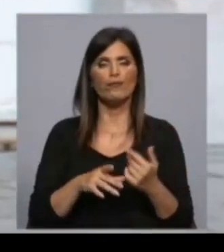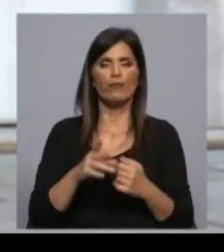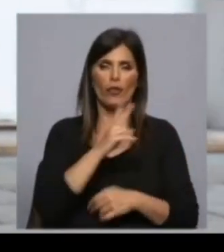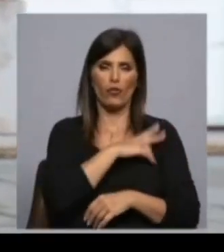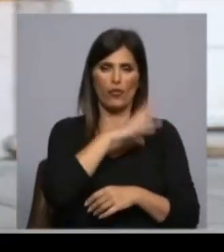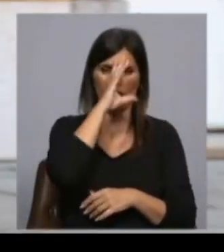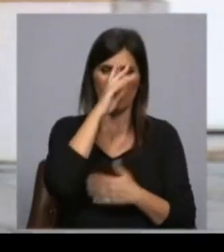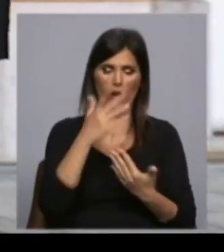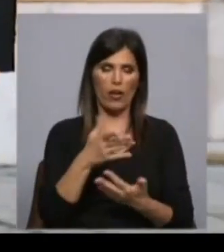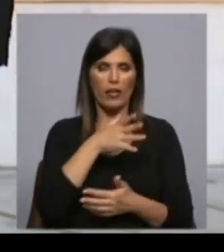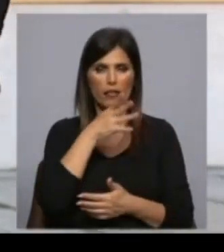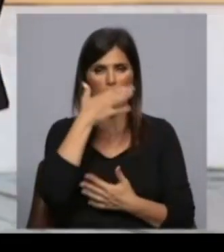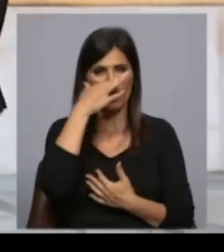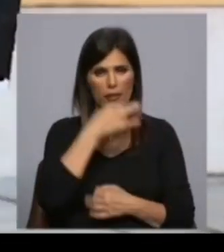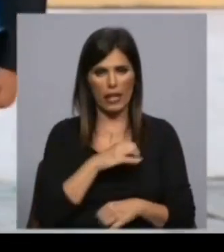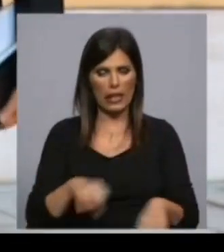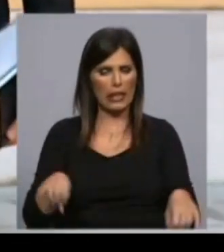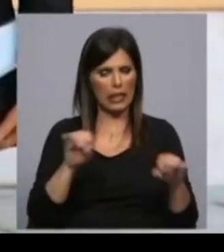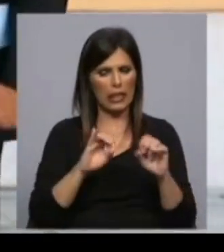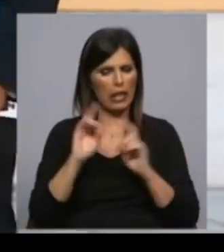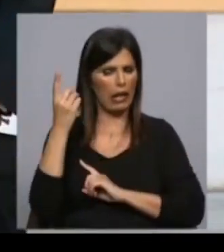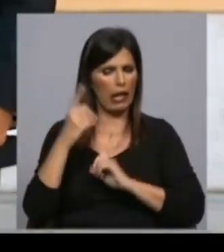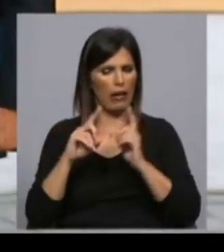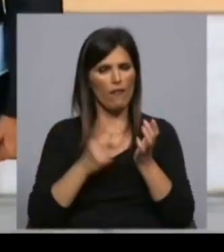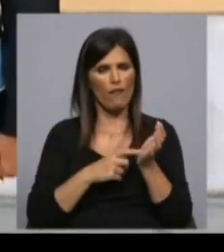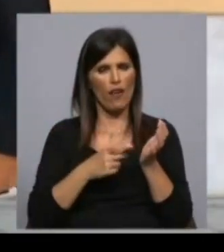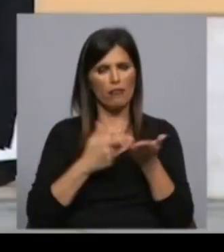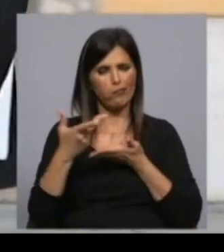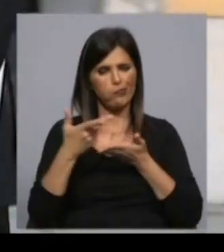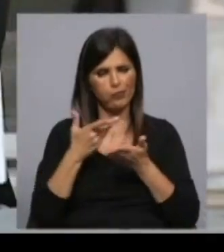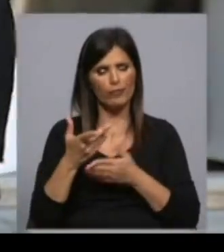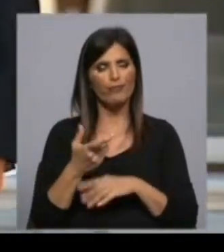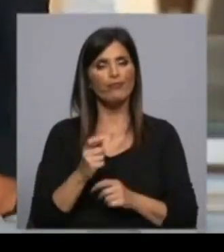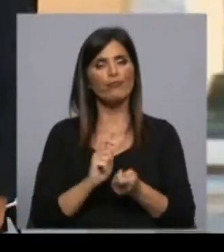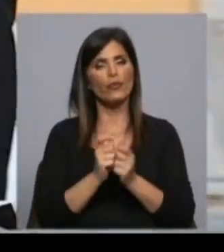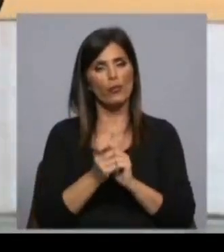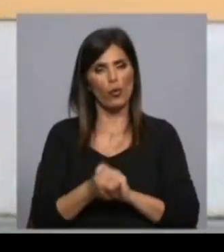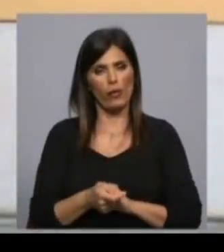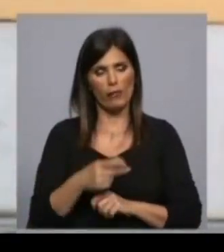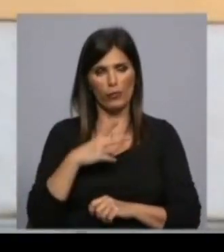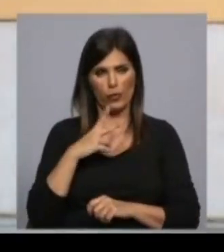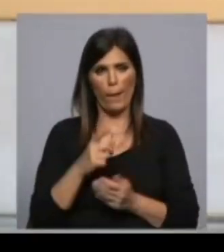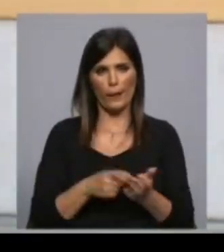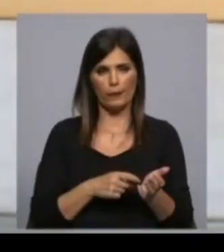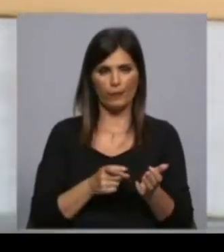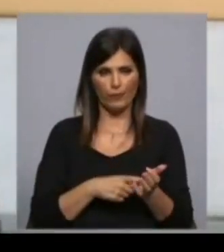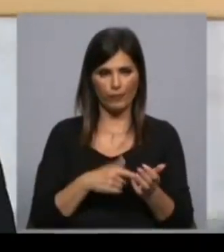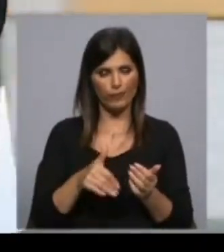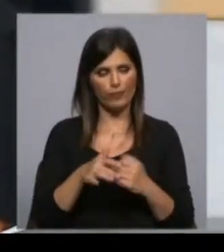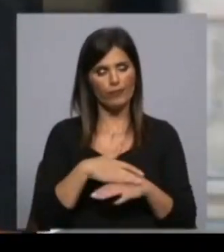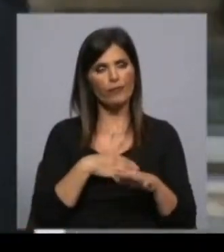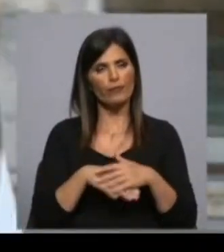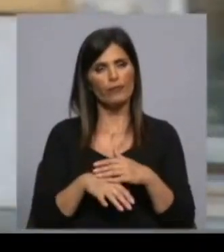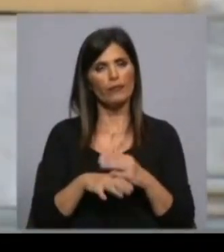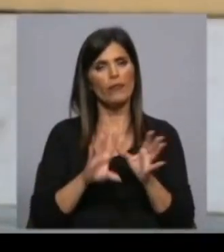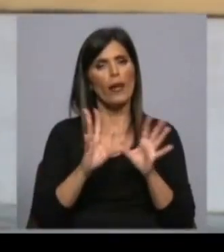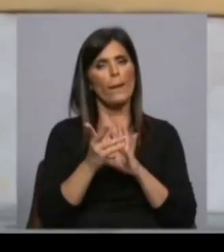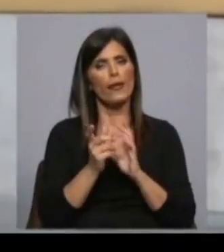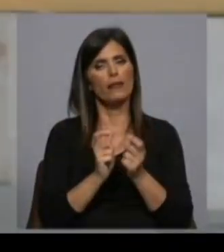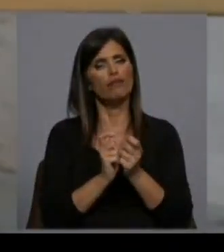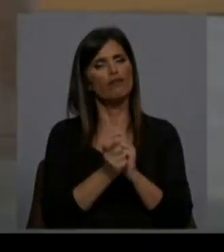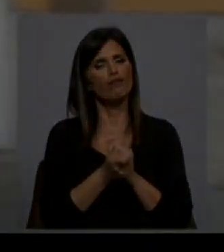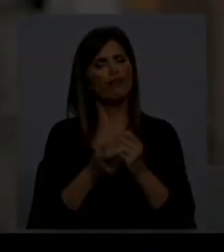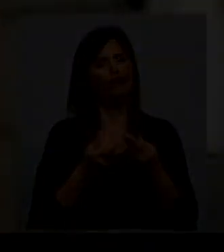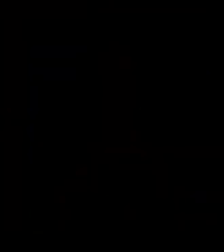diz acreditar que ninguém se queixará da falta de diálogo e que as reformas que o país precisa vão ser realizadas em clima de Total